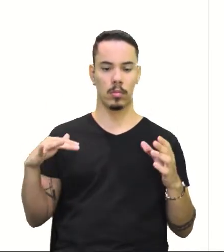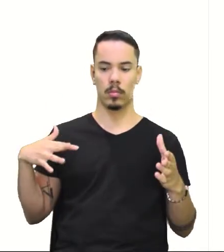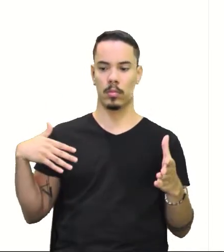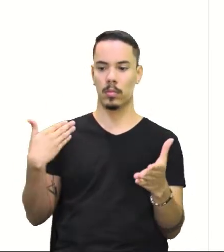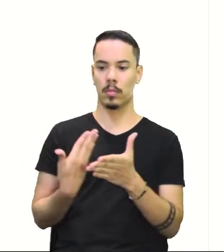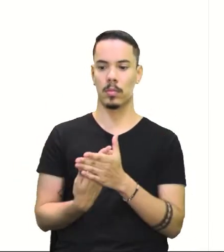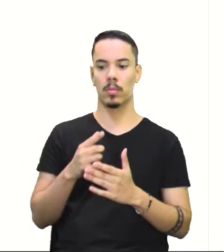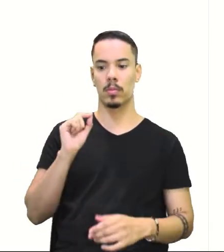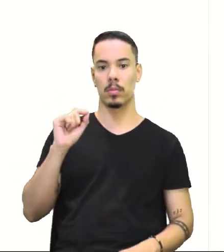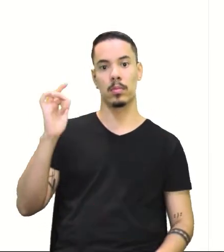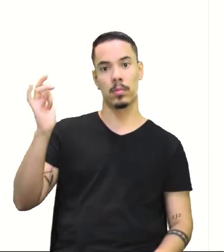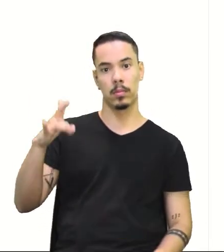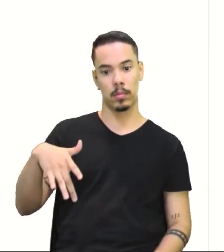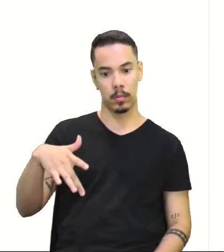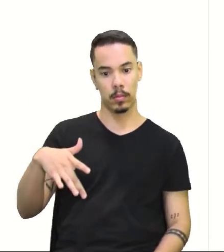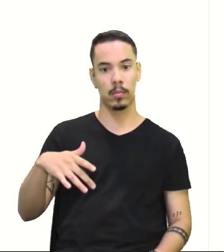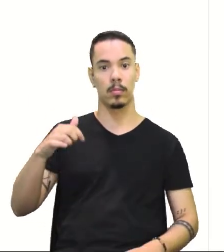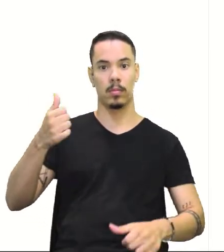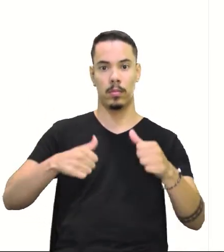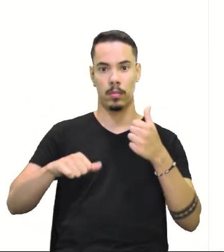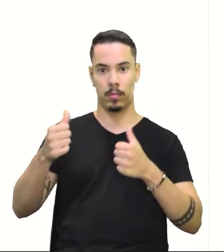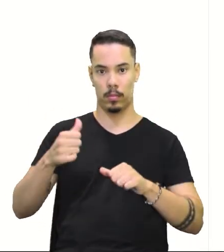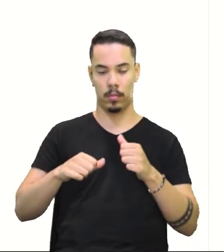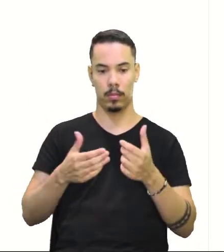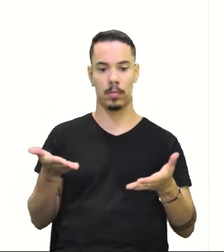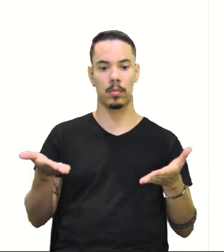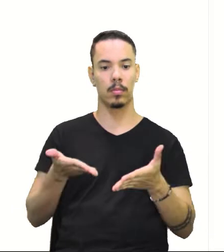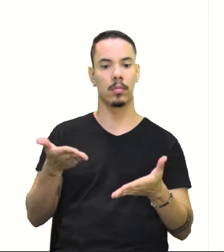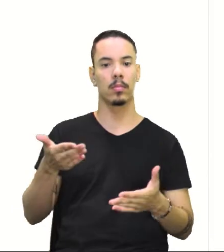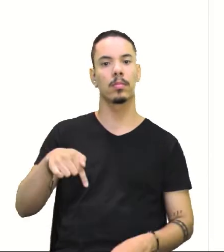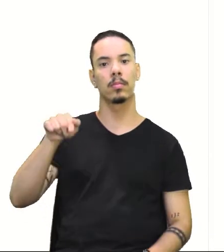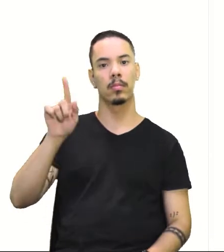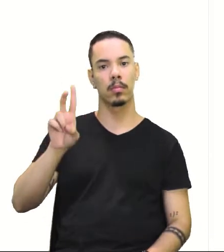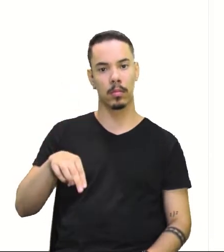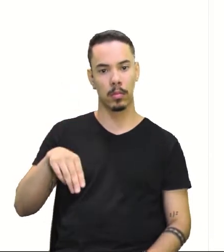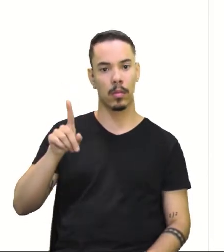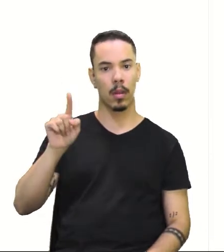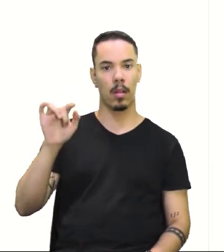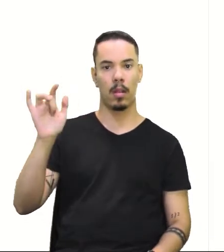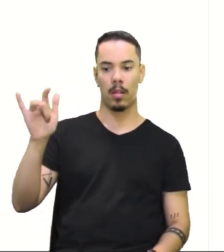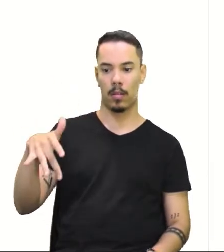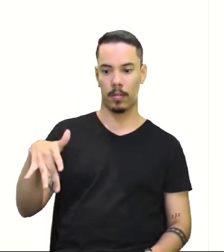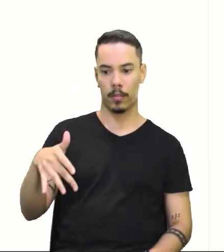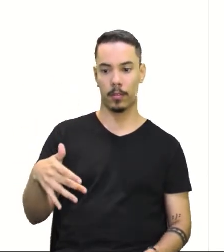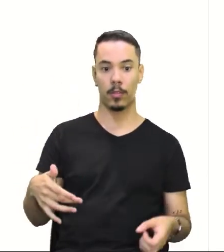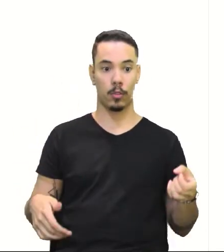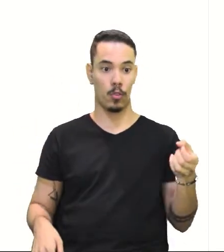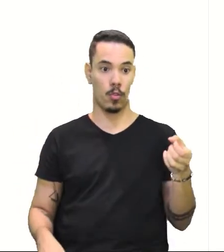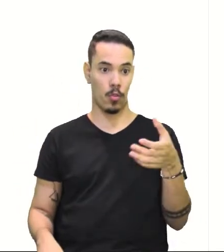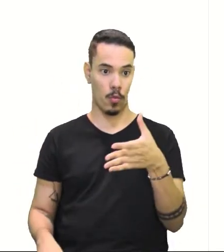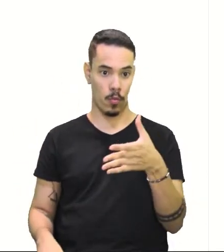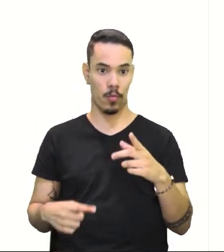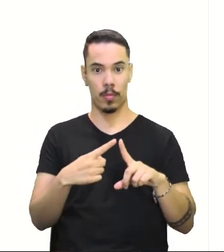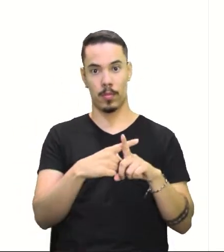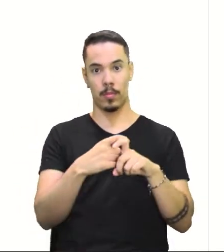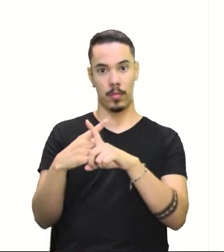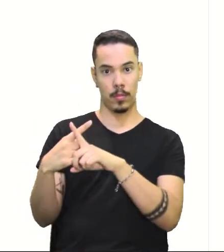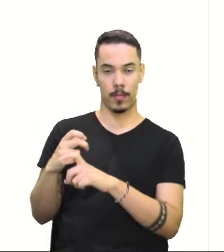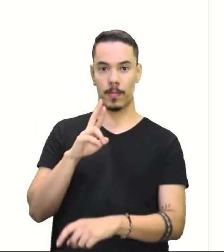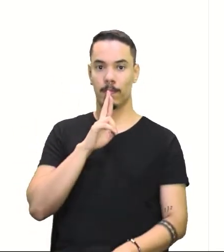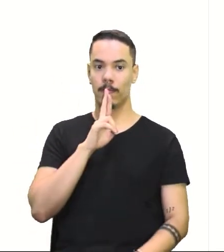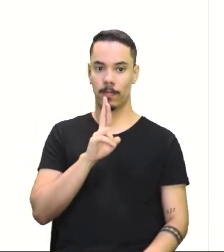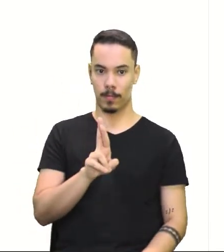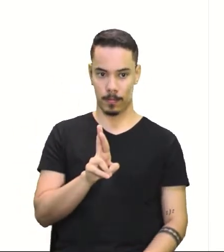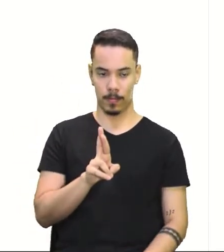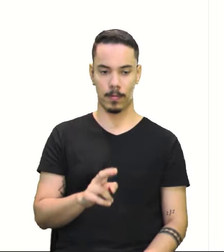resta? Bom, Analisar agora quem é resto e quem é a nossa nova, nosso polinômio Nosso novo de polinômio. resposta, né? Nosso